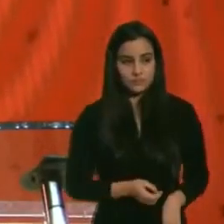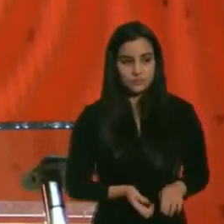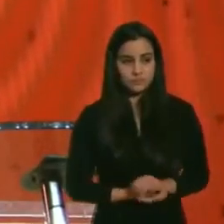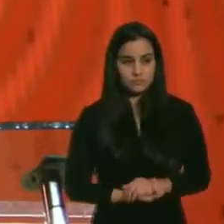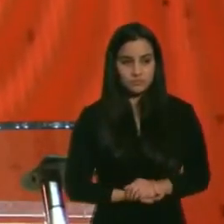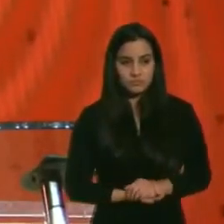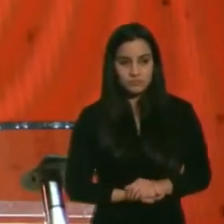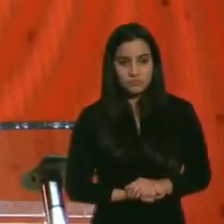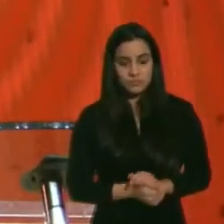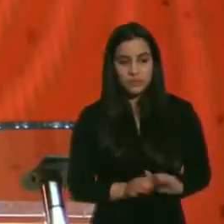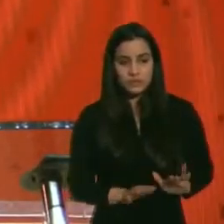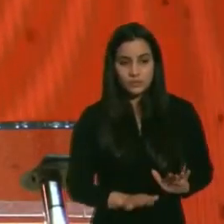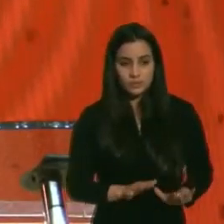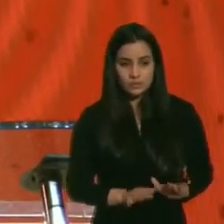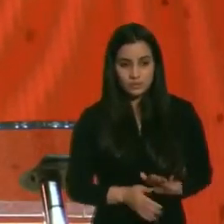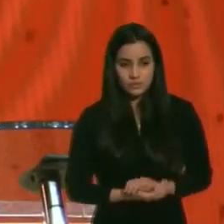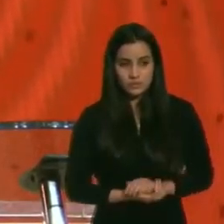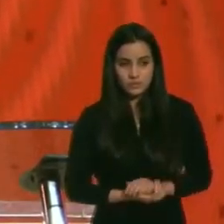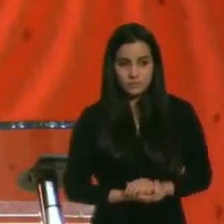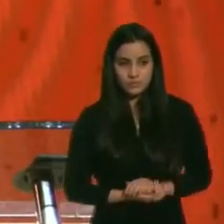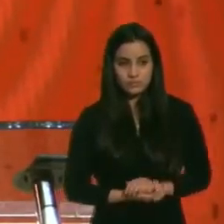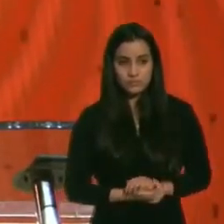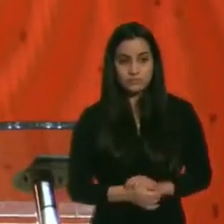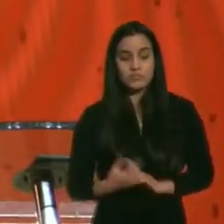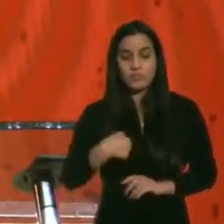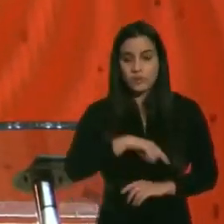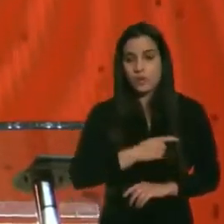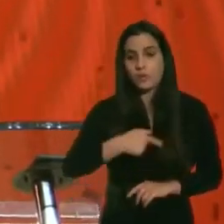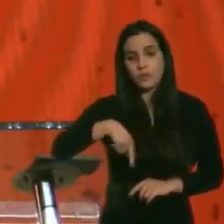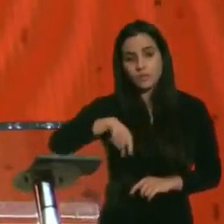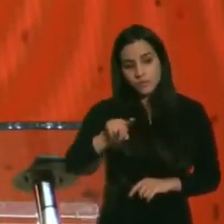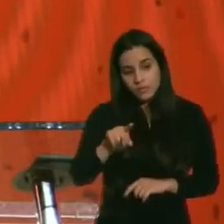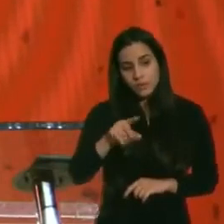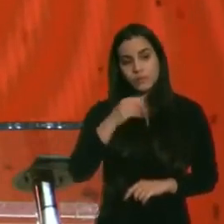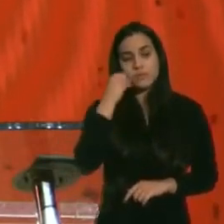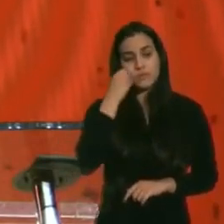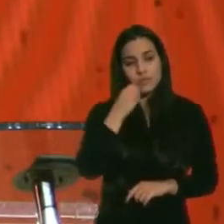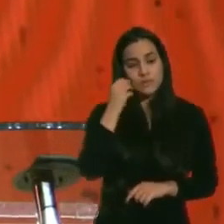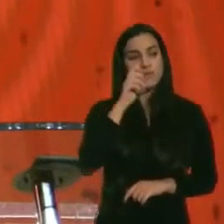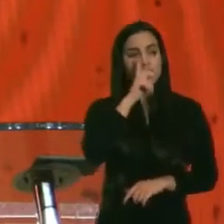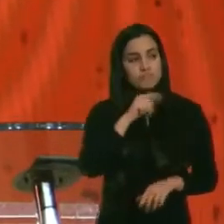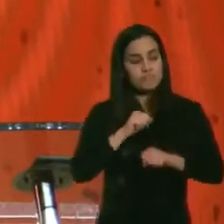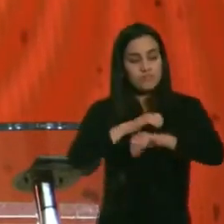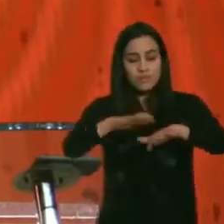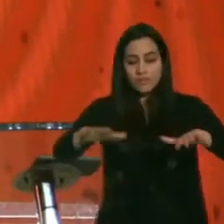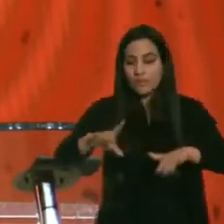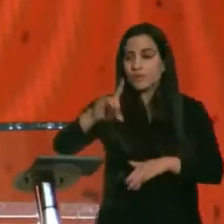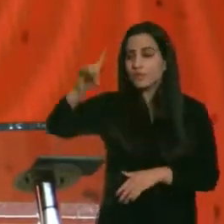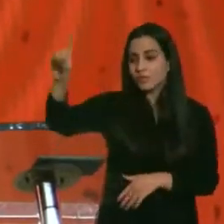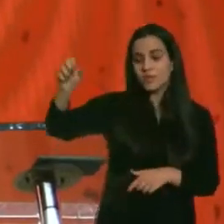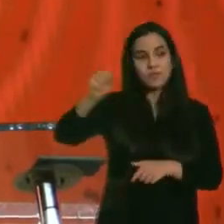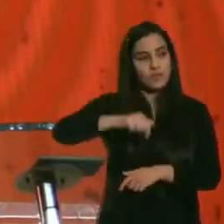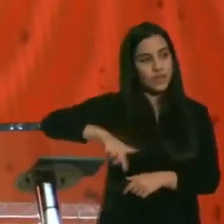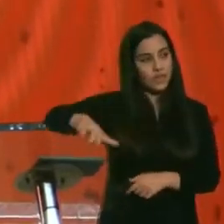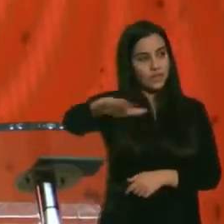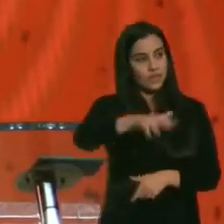em nome de Jesus, nós vamos desfrutar do rio de delícias de Deus nesta